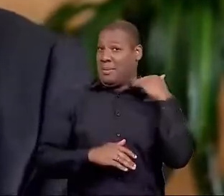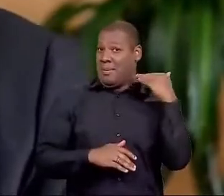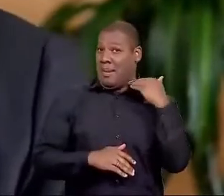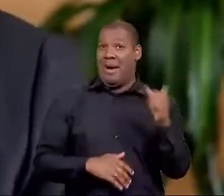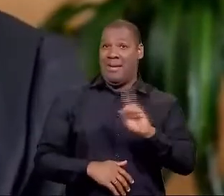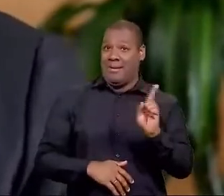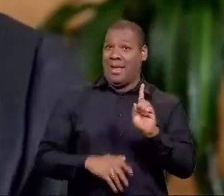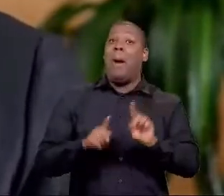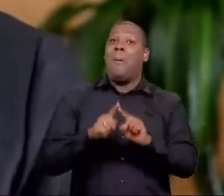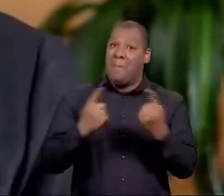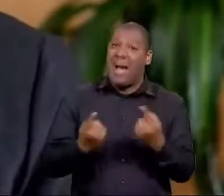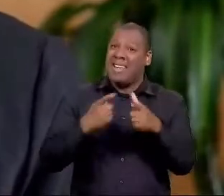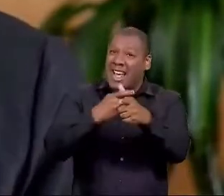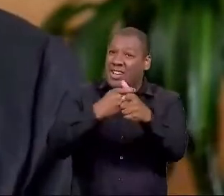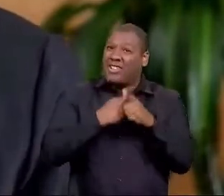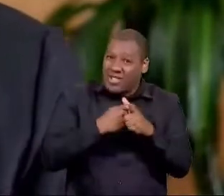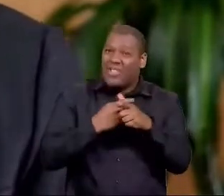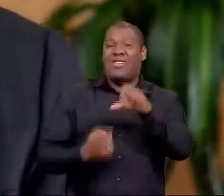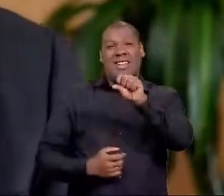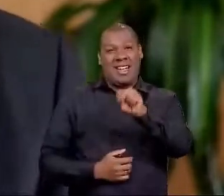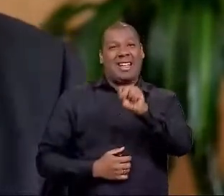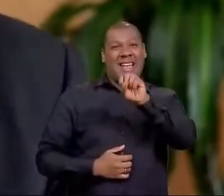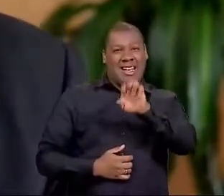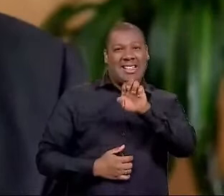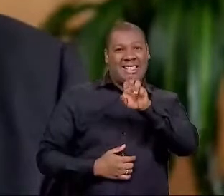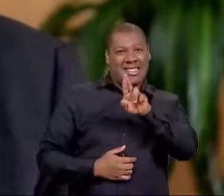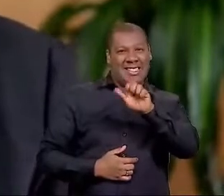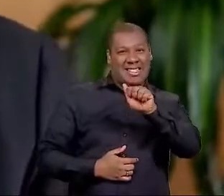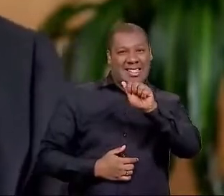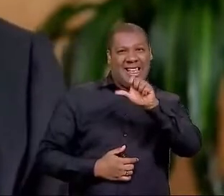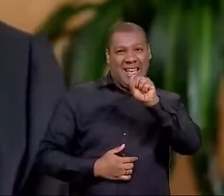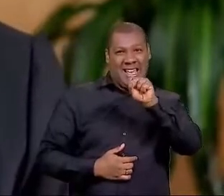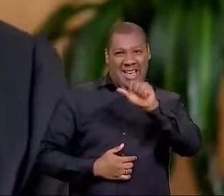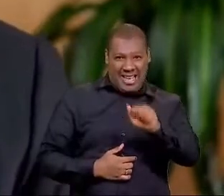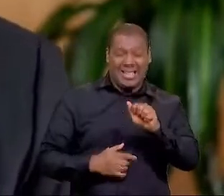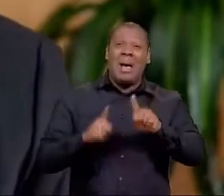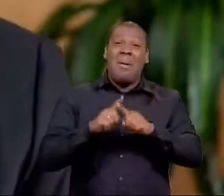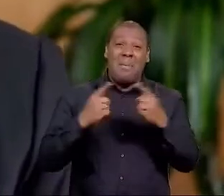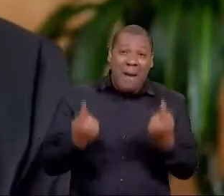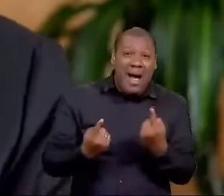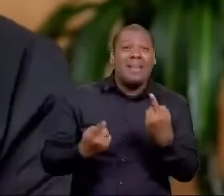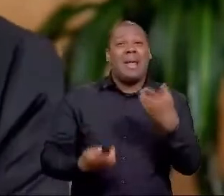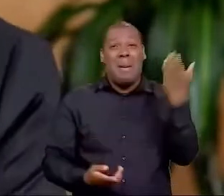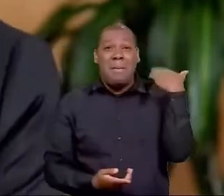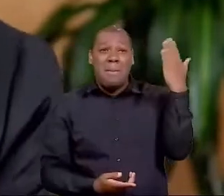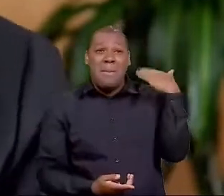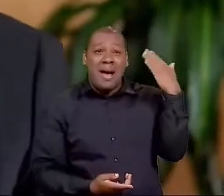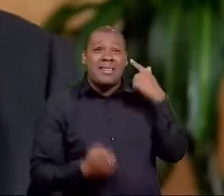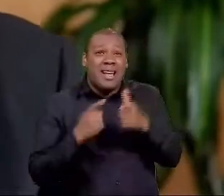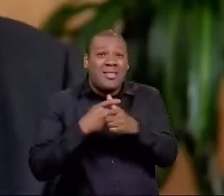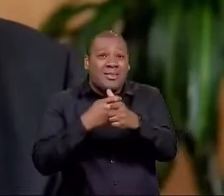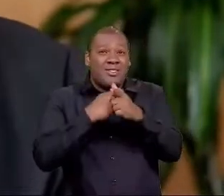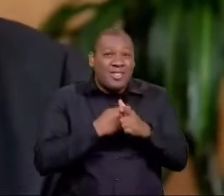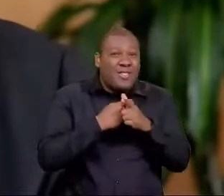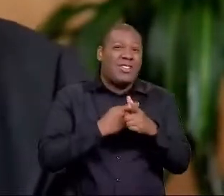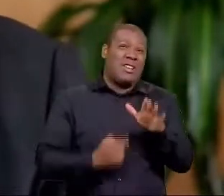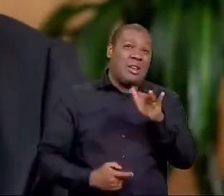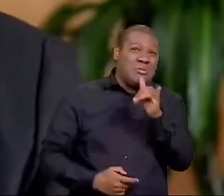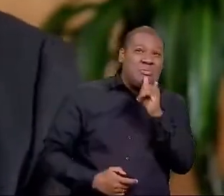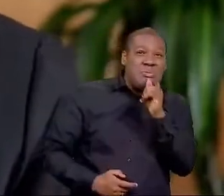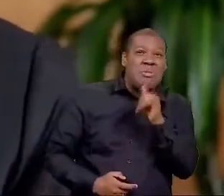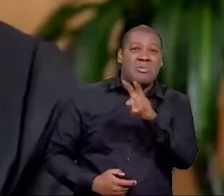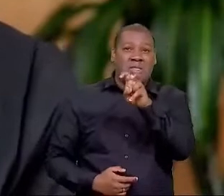antigamente a gente comprava por caderneta. E quando a gente devia R$50, R$30, R$20,